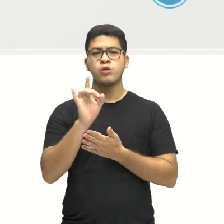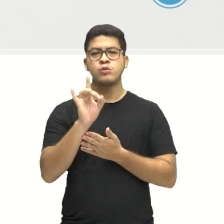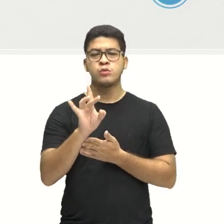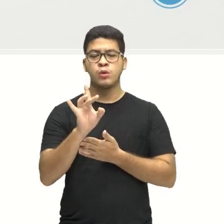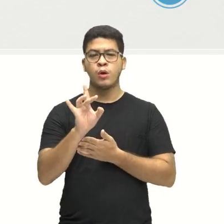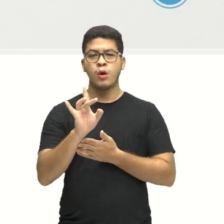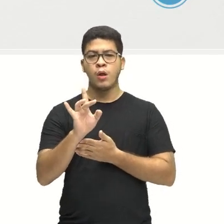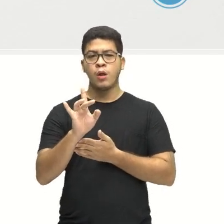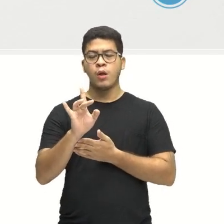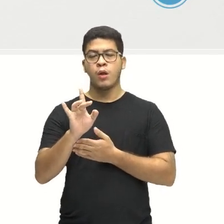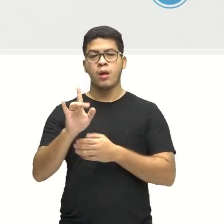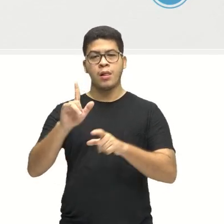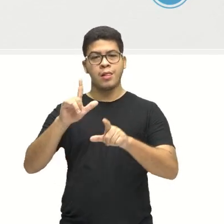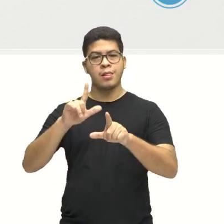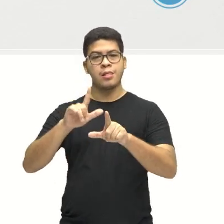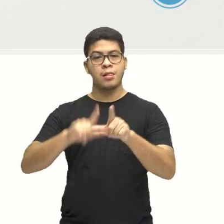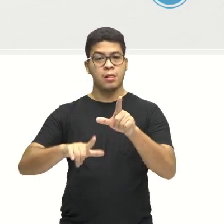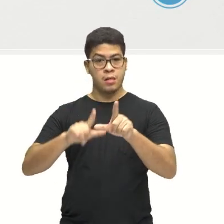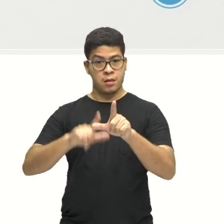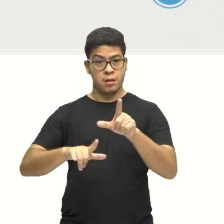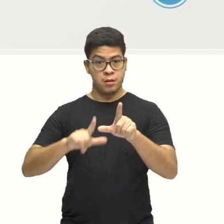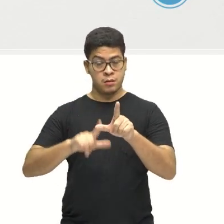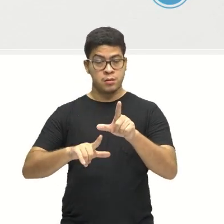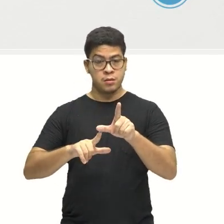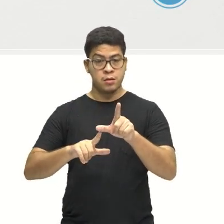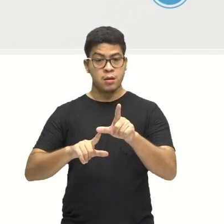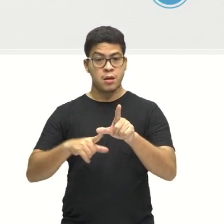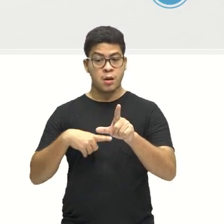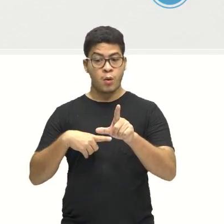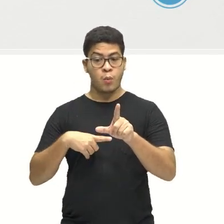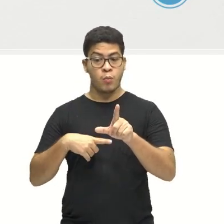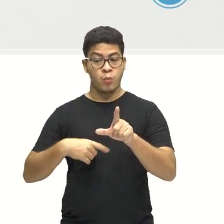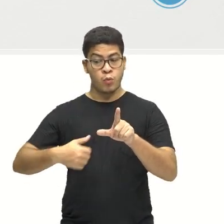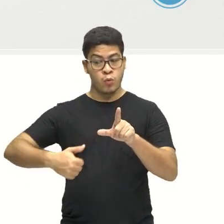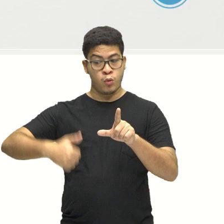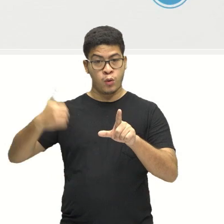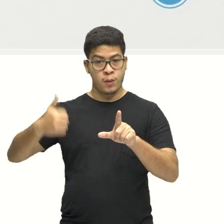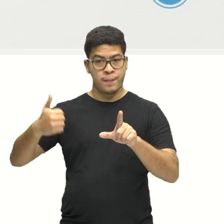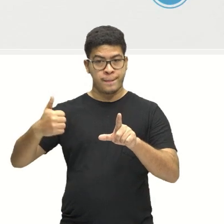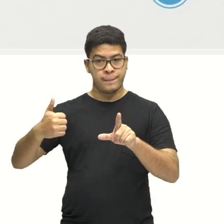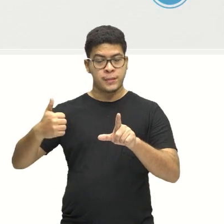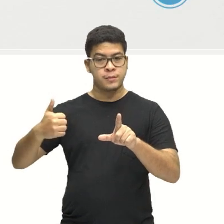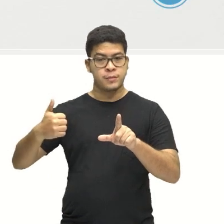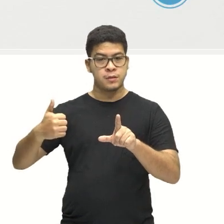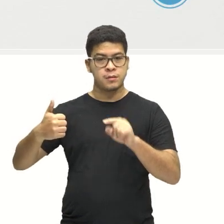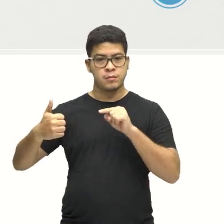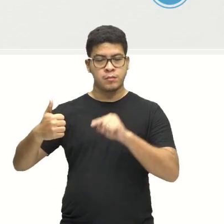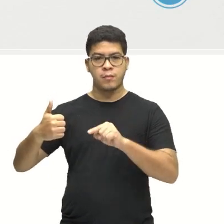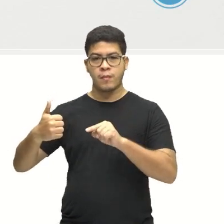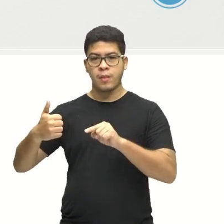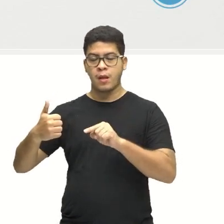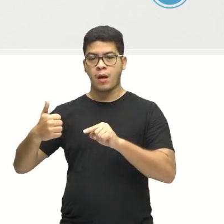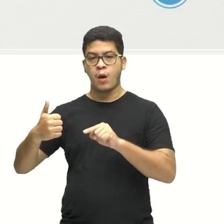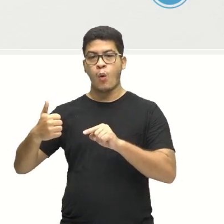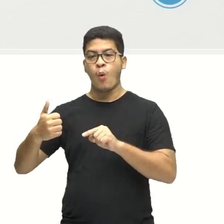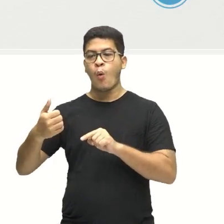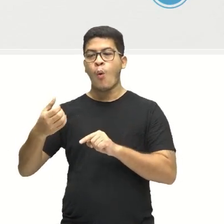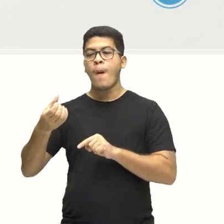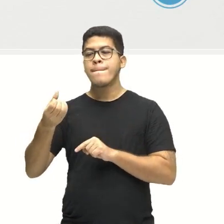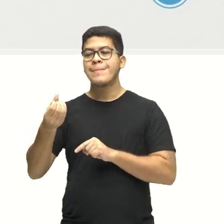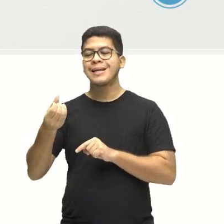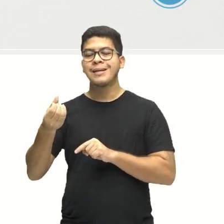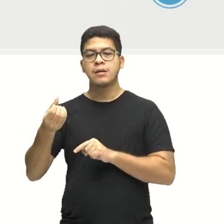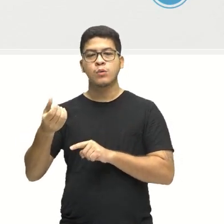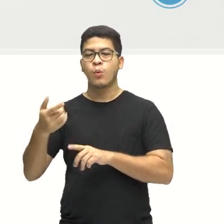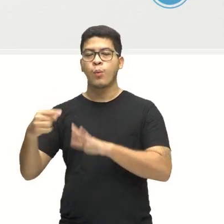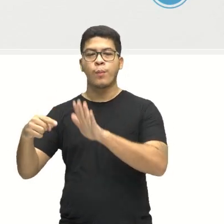têm letra no primeiro membro. Vejam que o 4 ele já está no primeiro membro, mas o menos 6 não. Então nós temos que trazer o menos 6